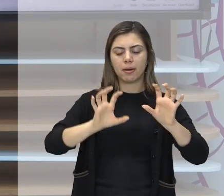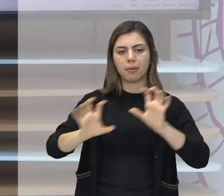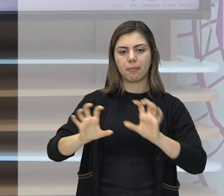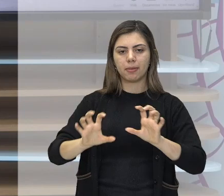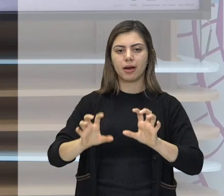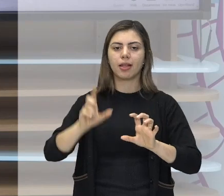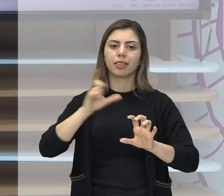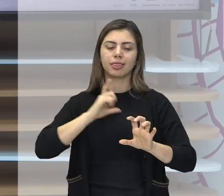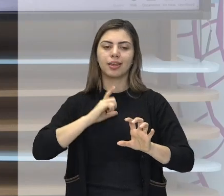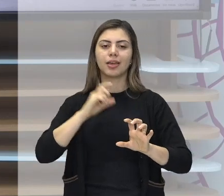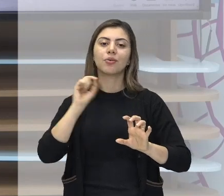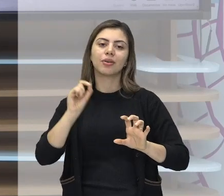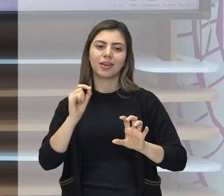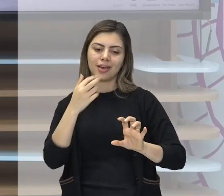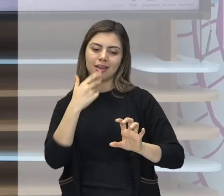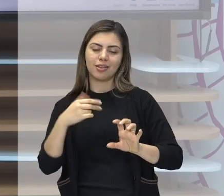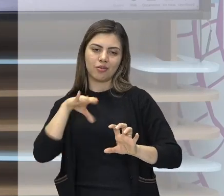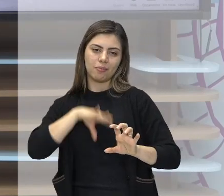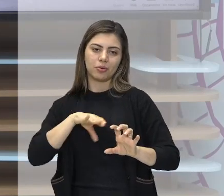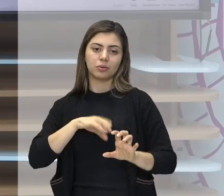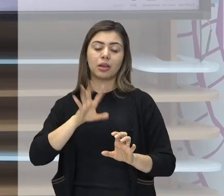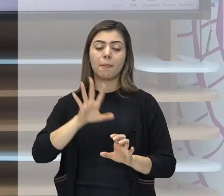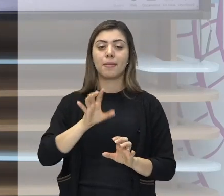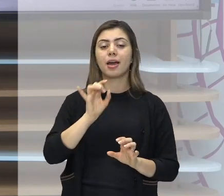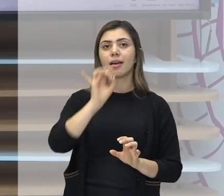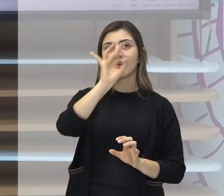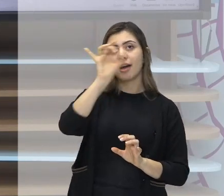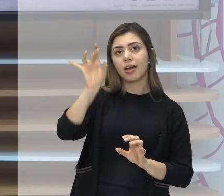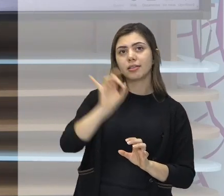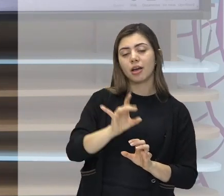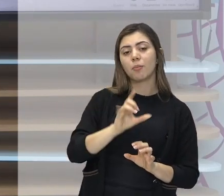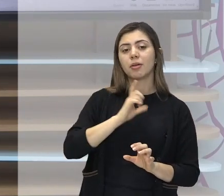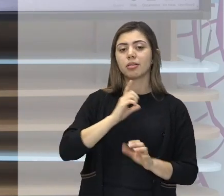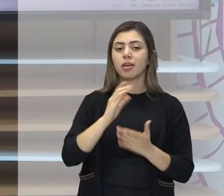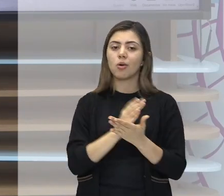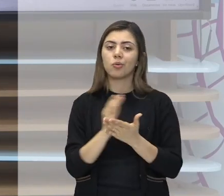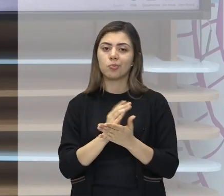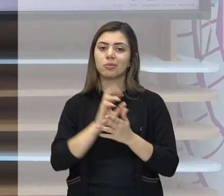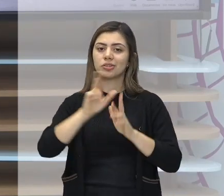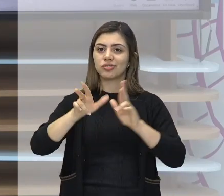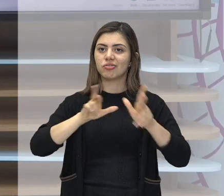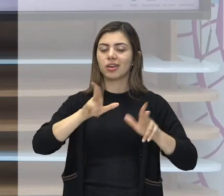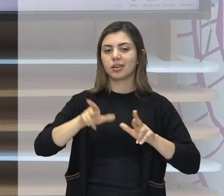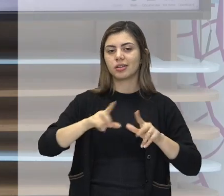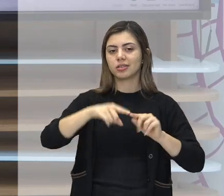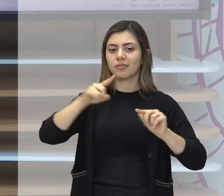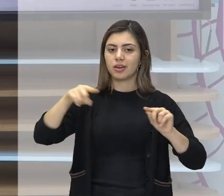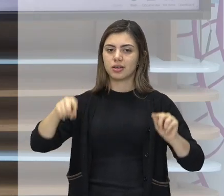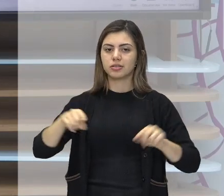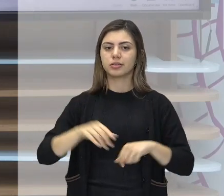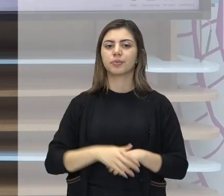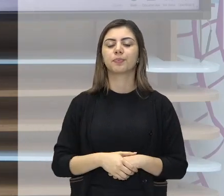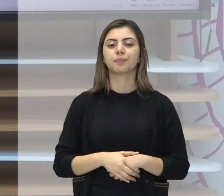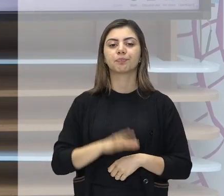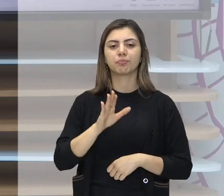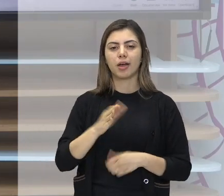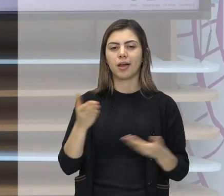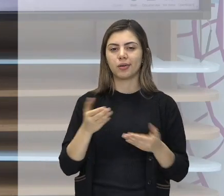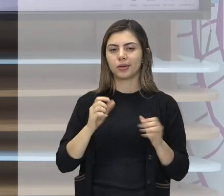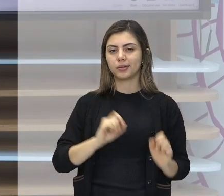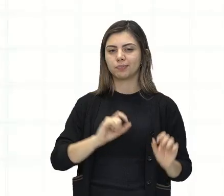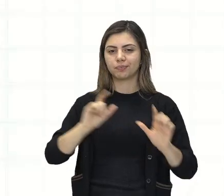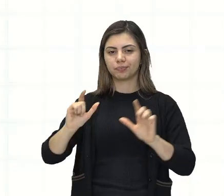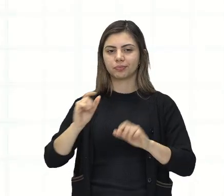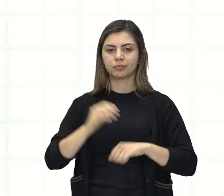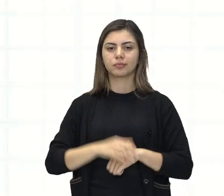falam a nossa língua portuguesa. Continuando, vamos ao quadro. Acompanhe, por gentileza.